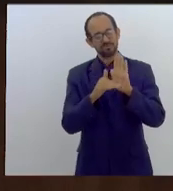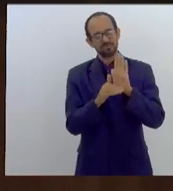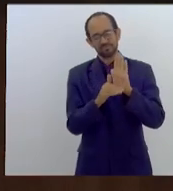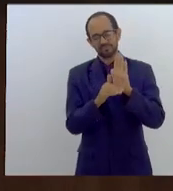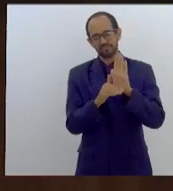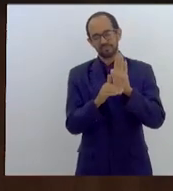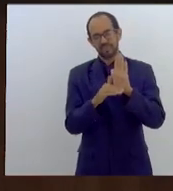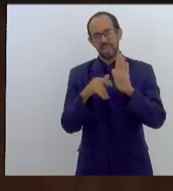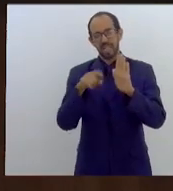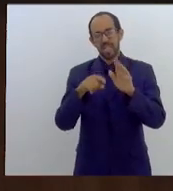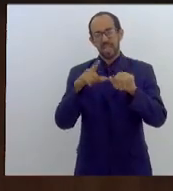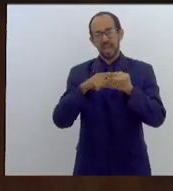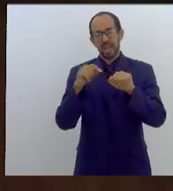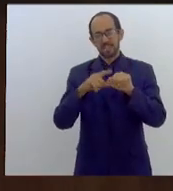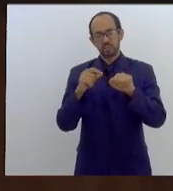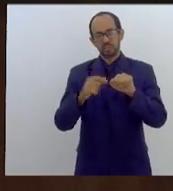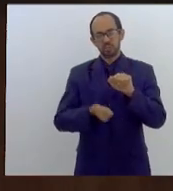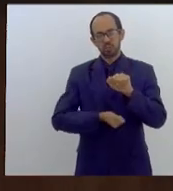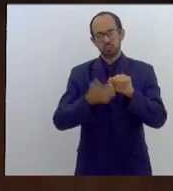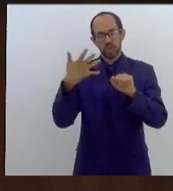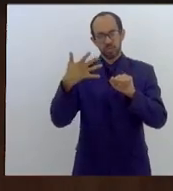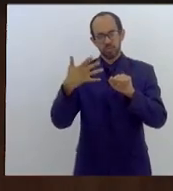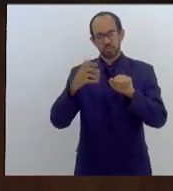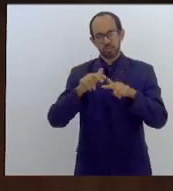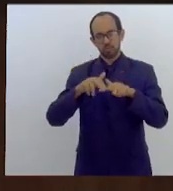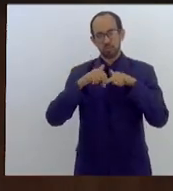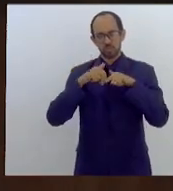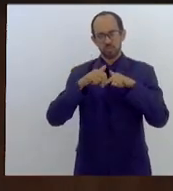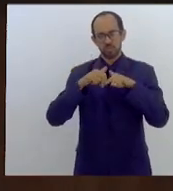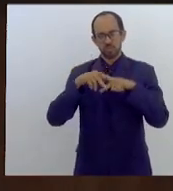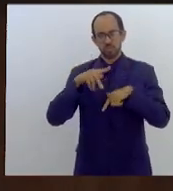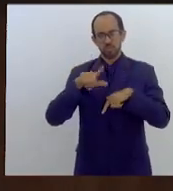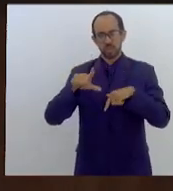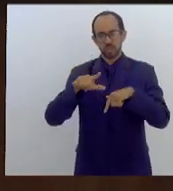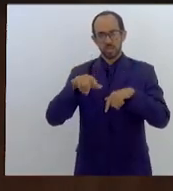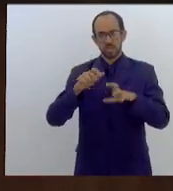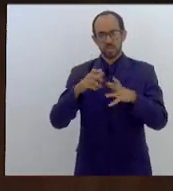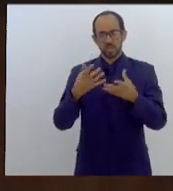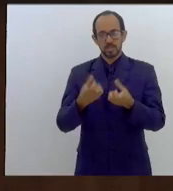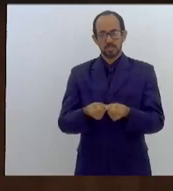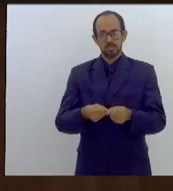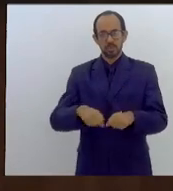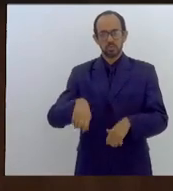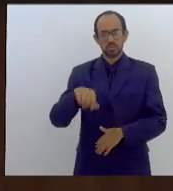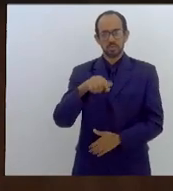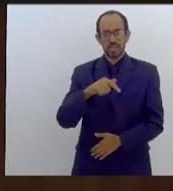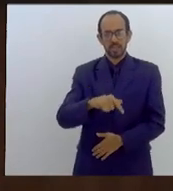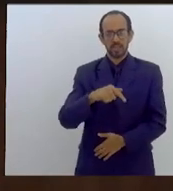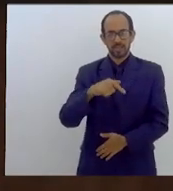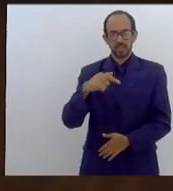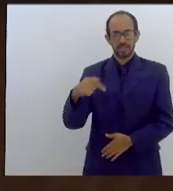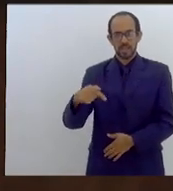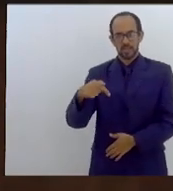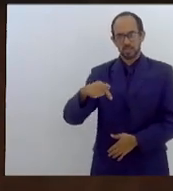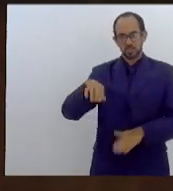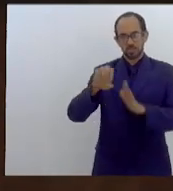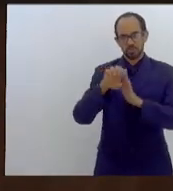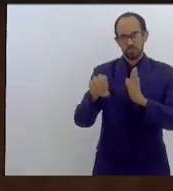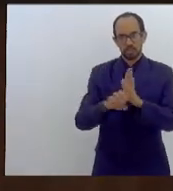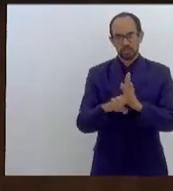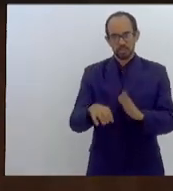de artigos. Por isso que o projeto recebeu 77